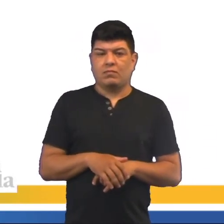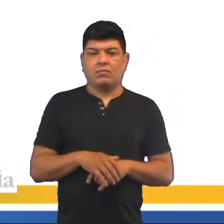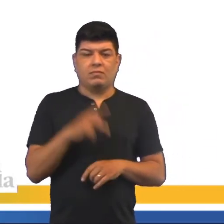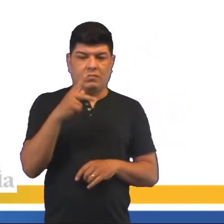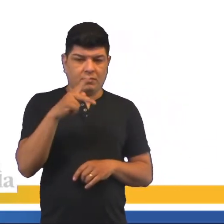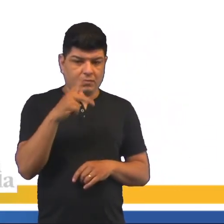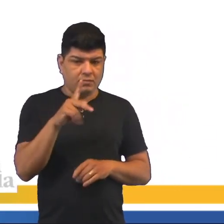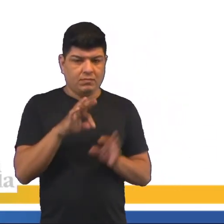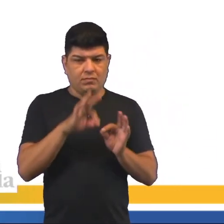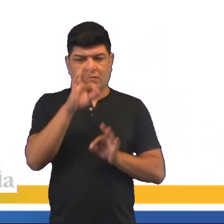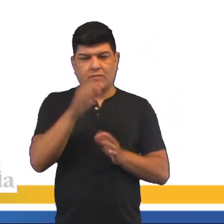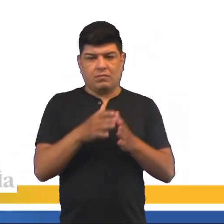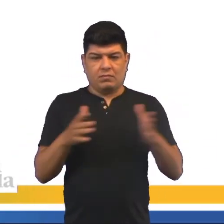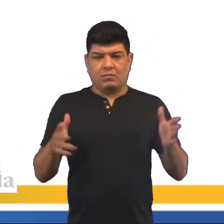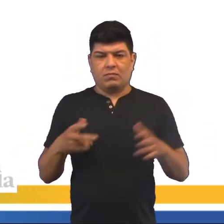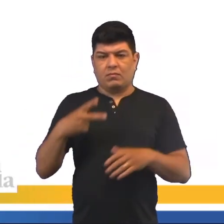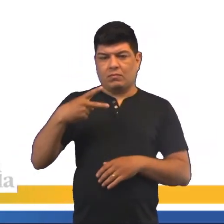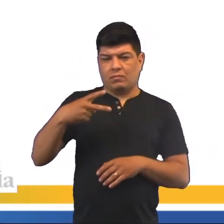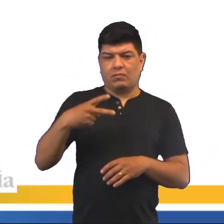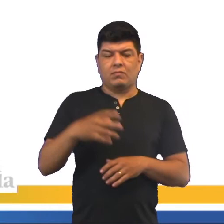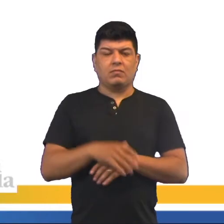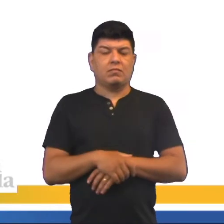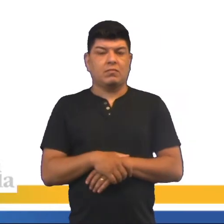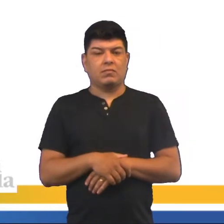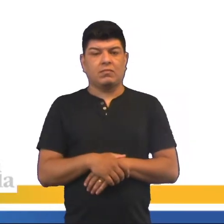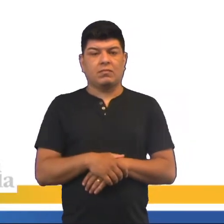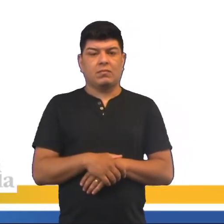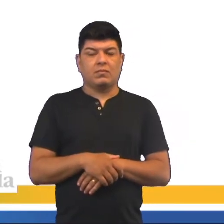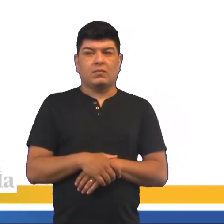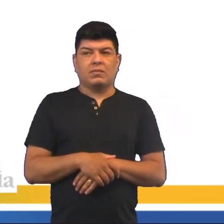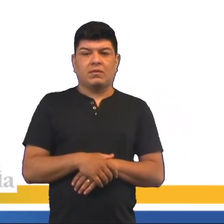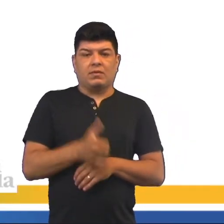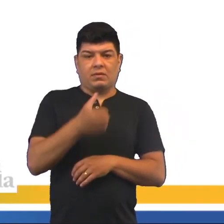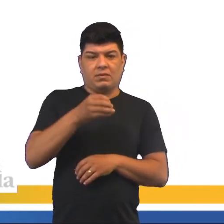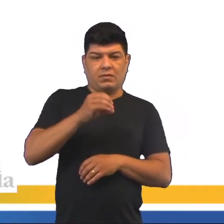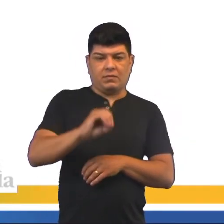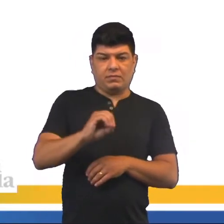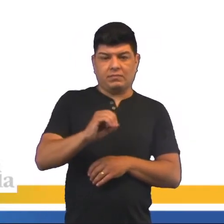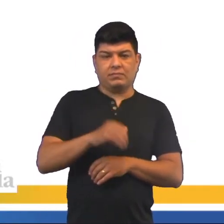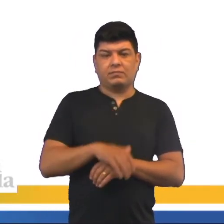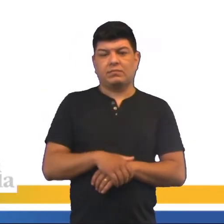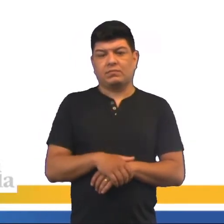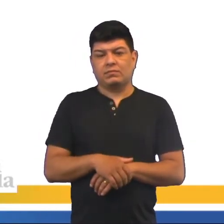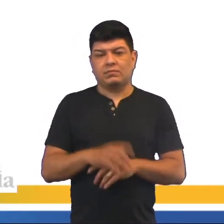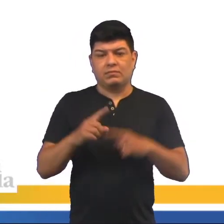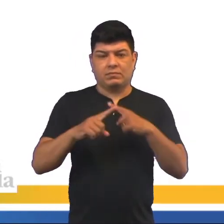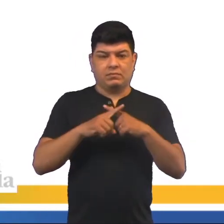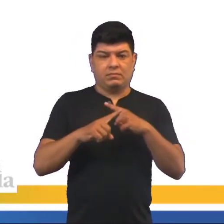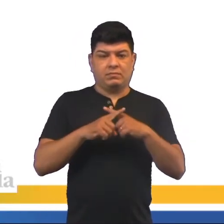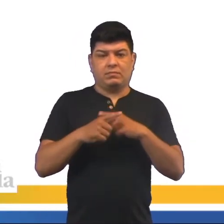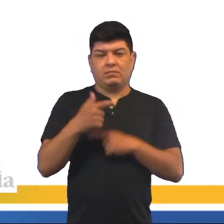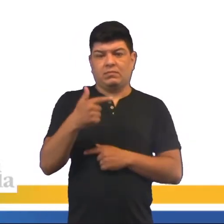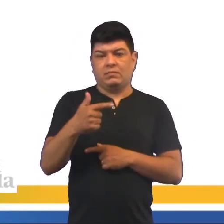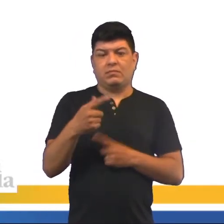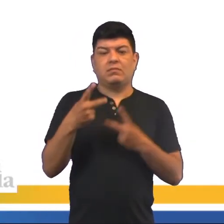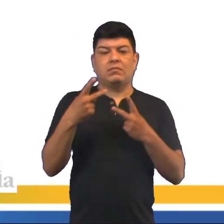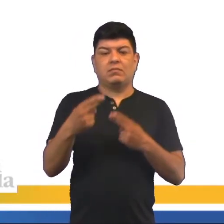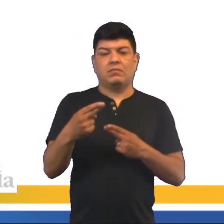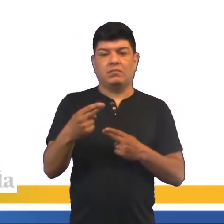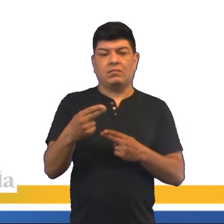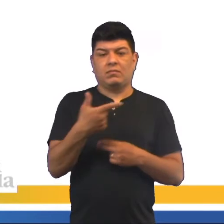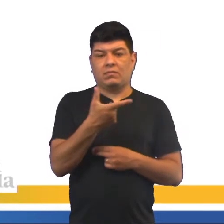suas dimensões por 2. Veja bem, 10 vezes 2 vai